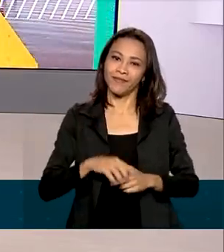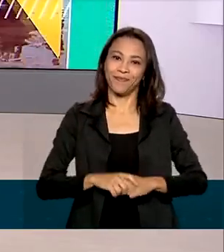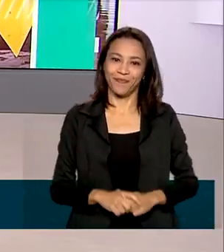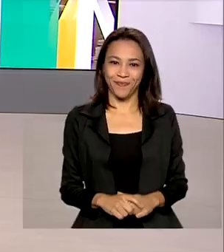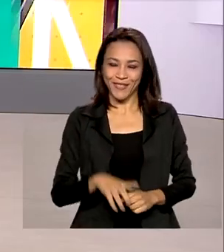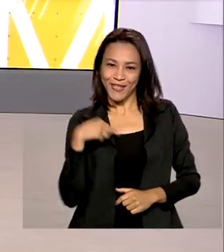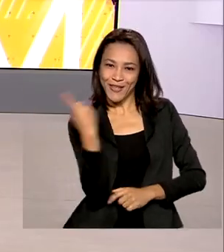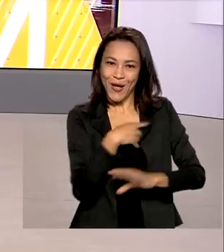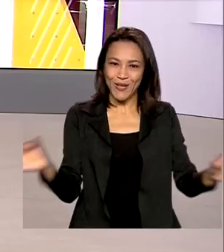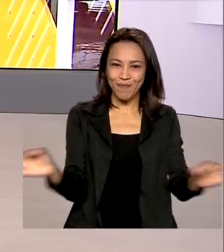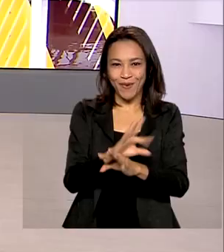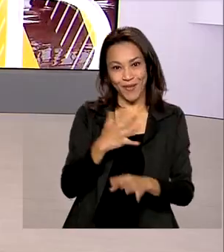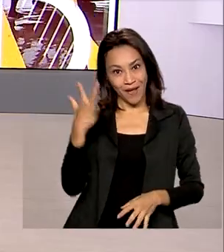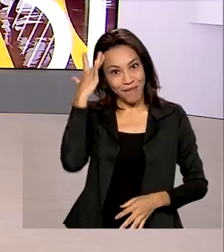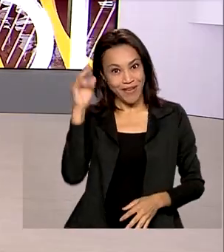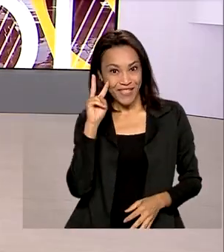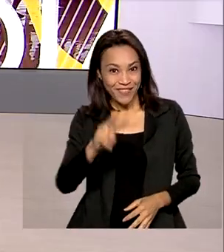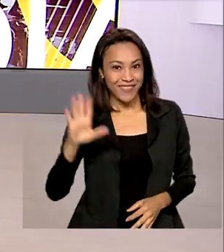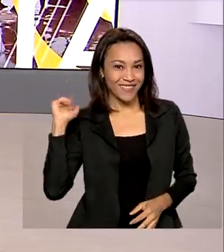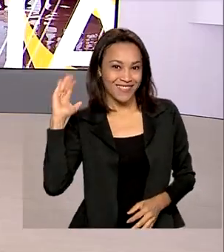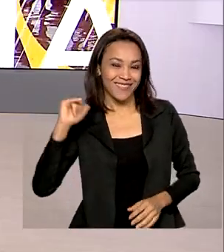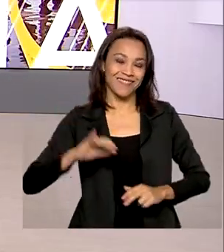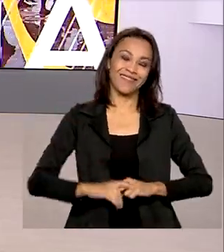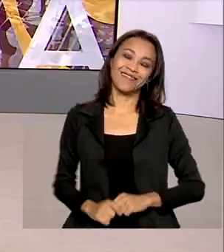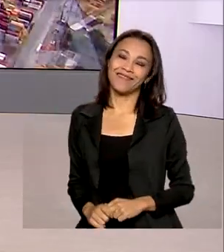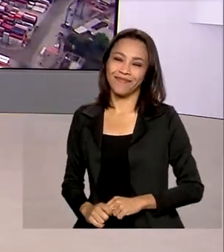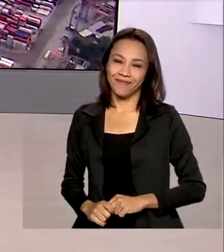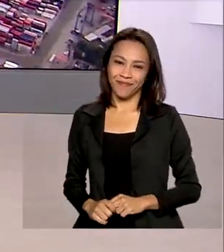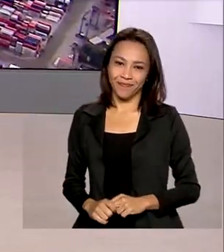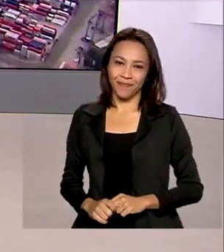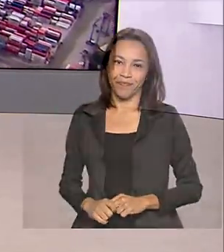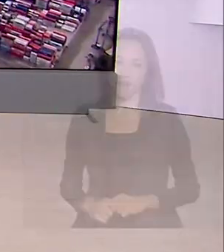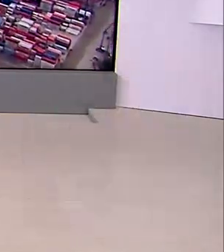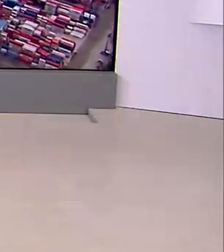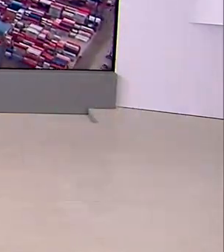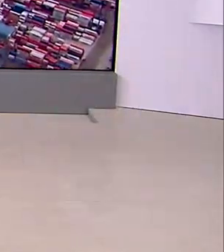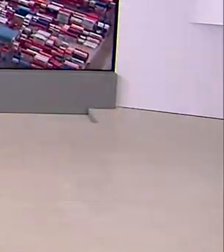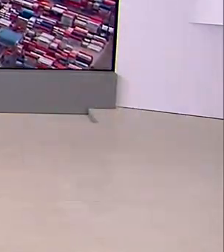a gente fica por aqui nos vemos amanhã até lá a